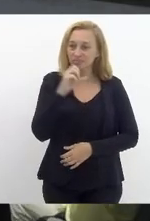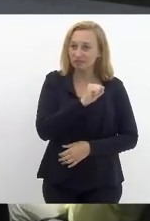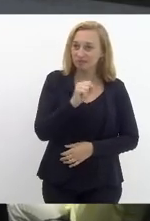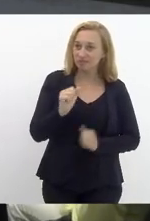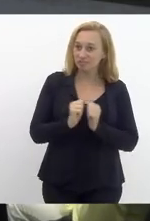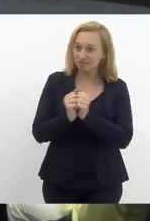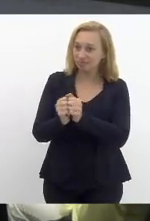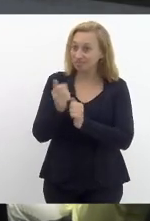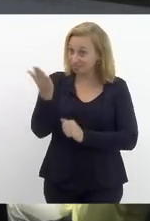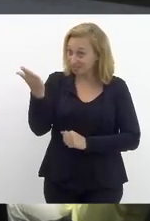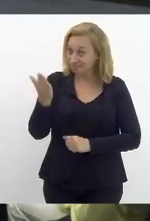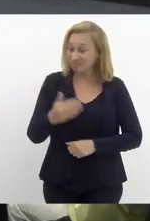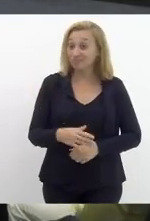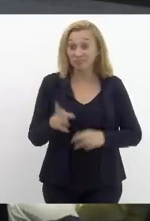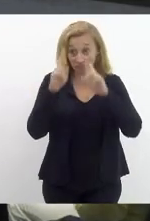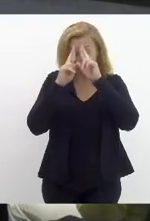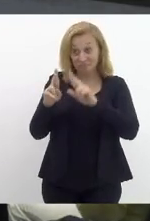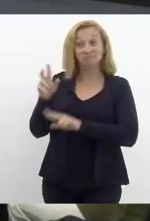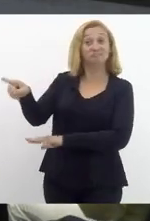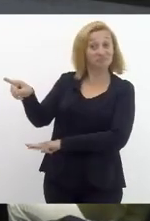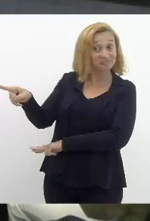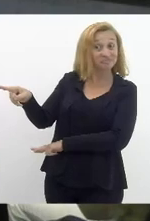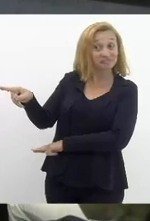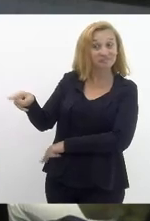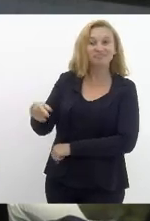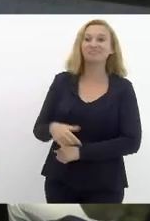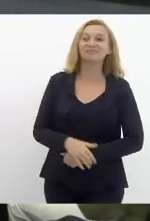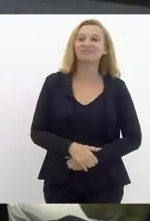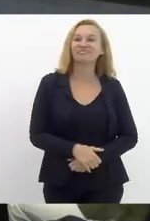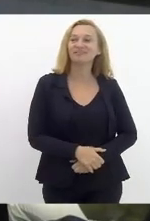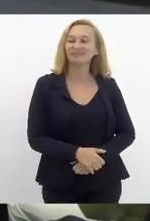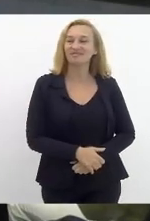com ela. Então, respeitem ela.